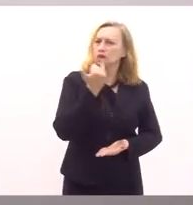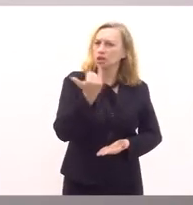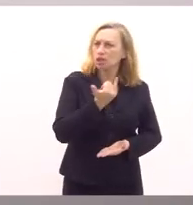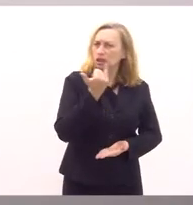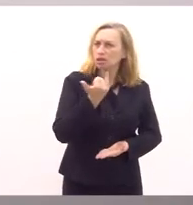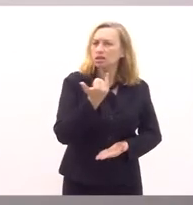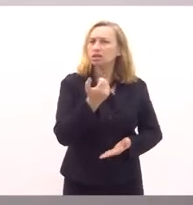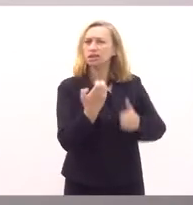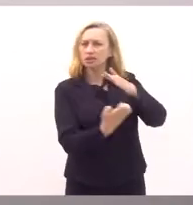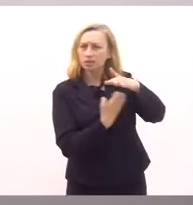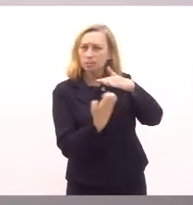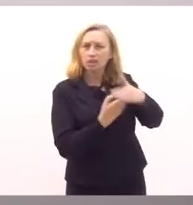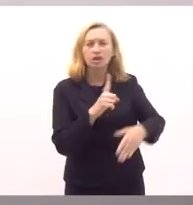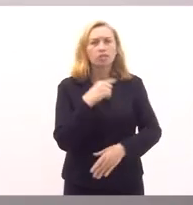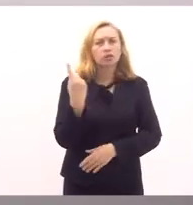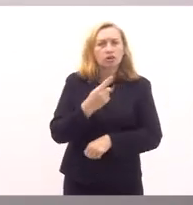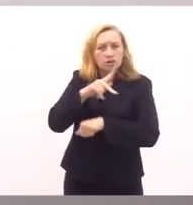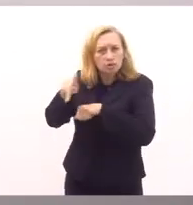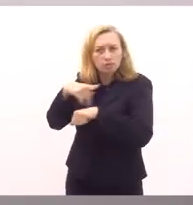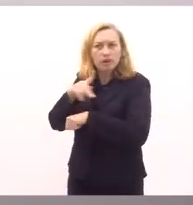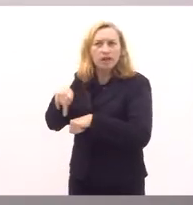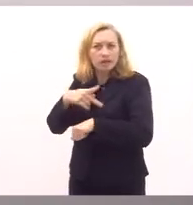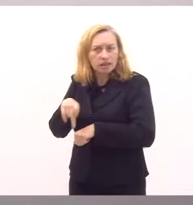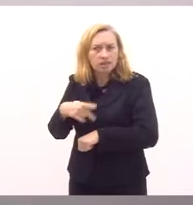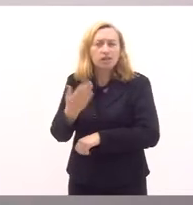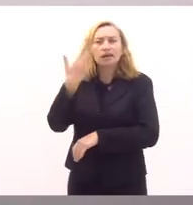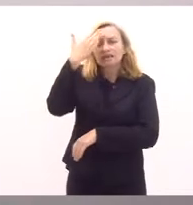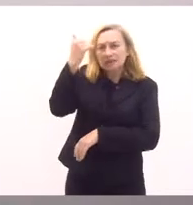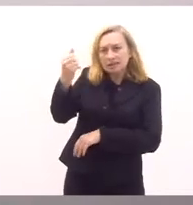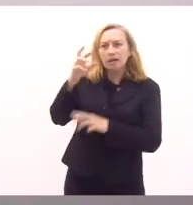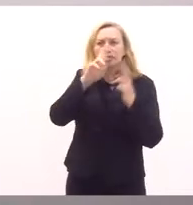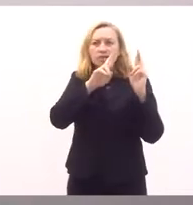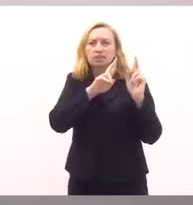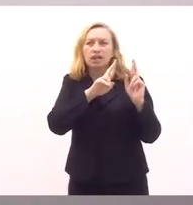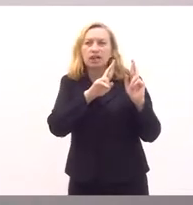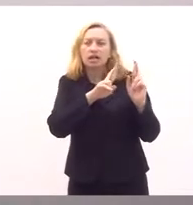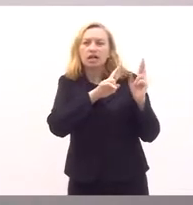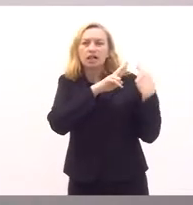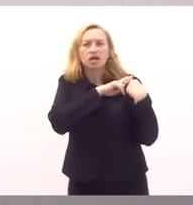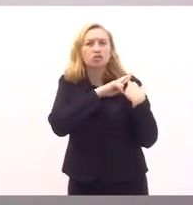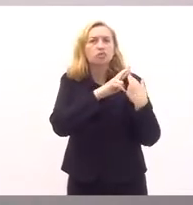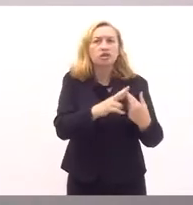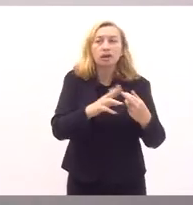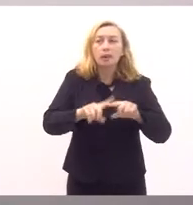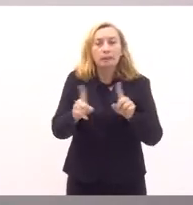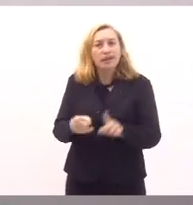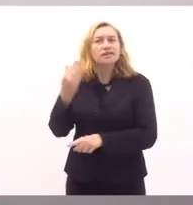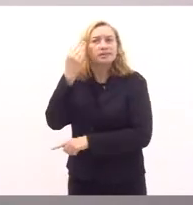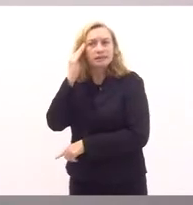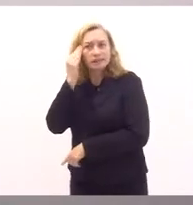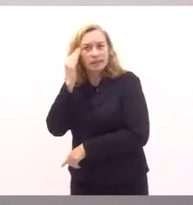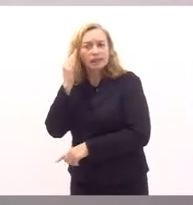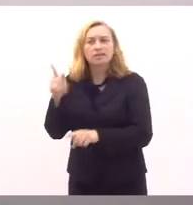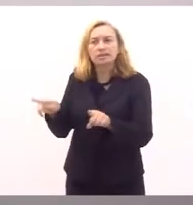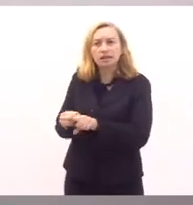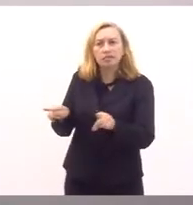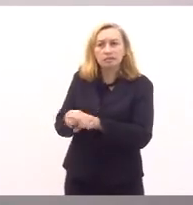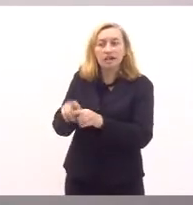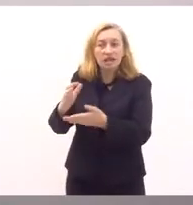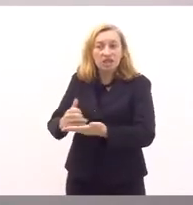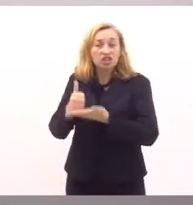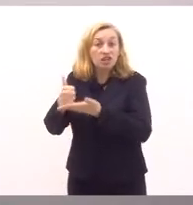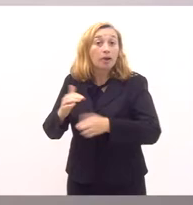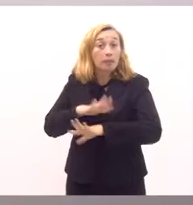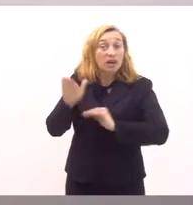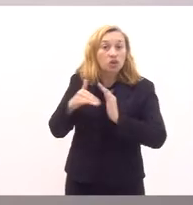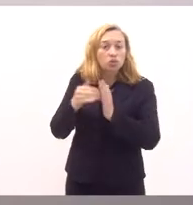das empresas para o nosso país, a gente sabe da responsabilidade, mas entende que é preciso garantir dignidade para todas